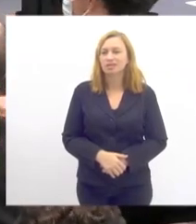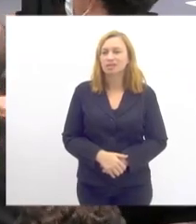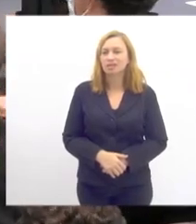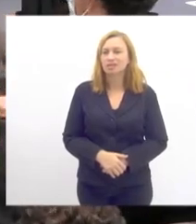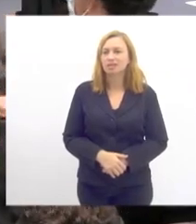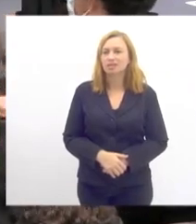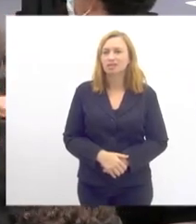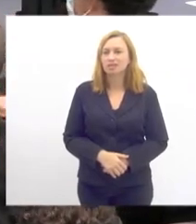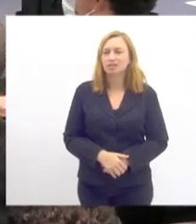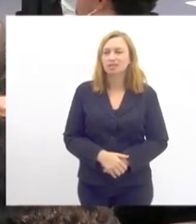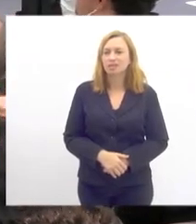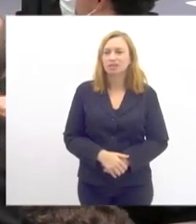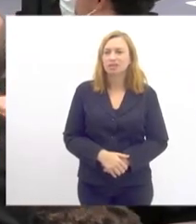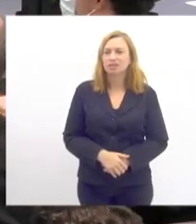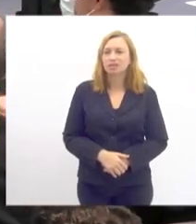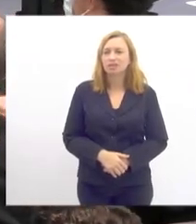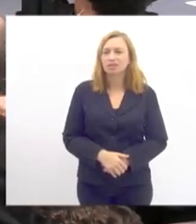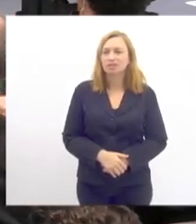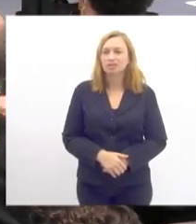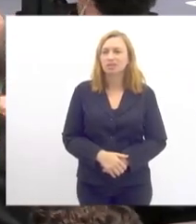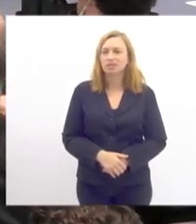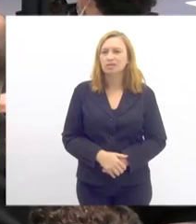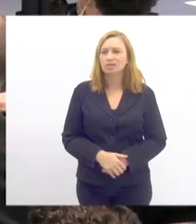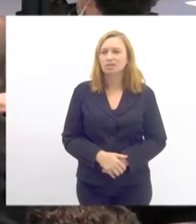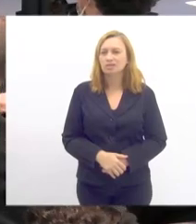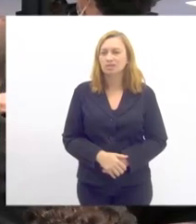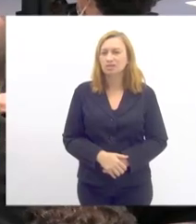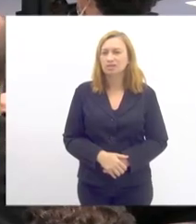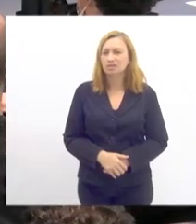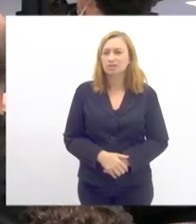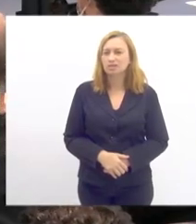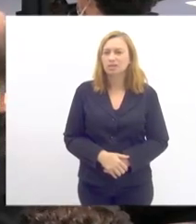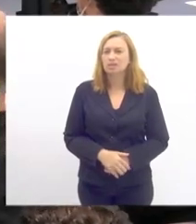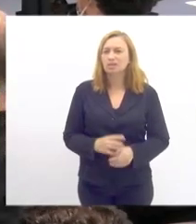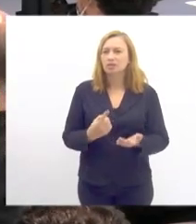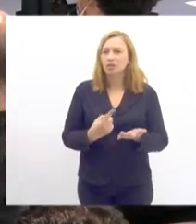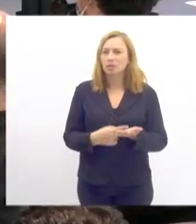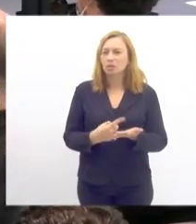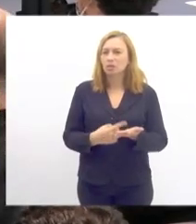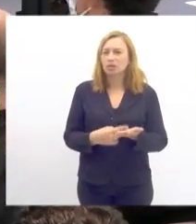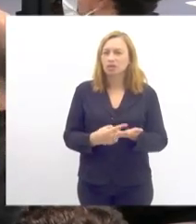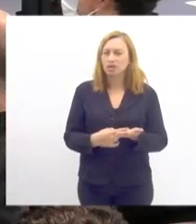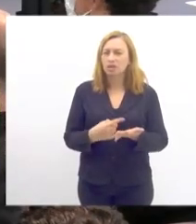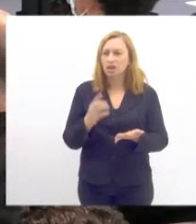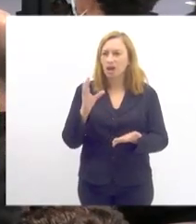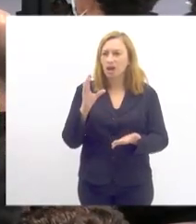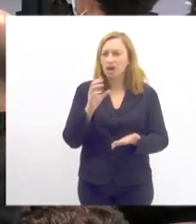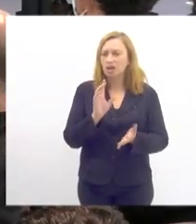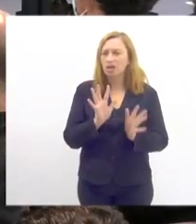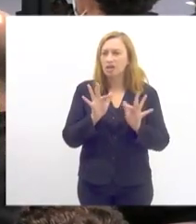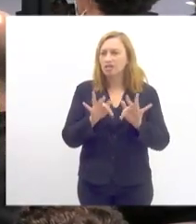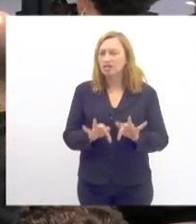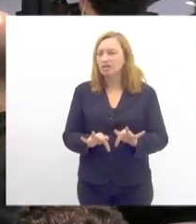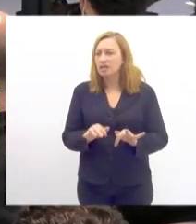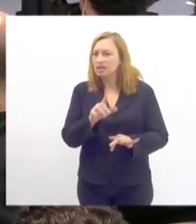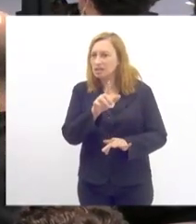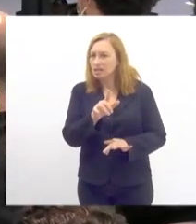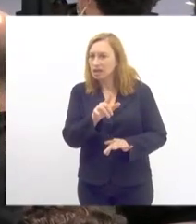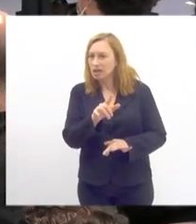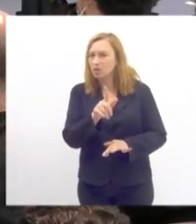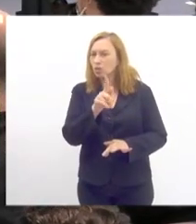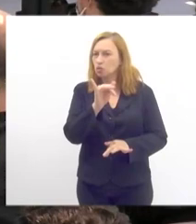Devolver a palavra para o DETRAN. Vou fazer um acordo de procedimento aqui. Encerrar a palavra da representação com o